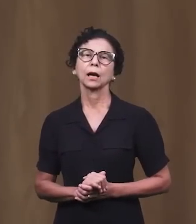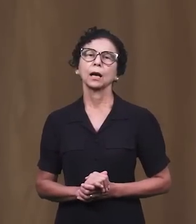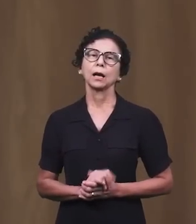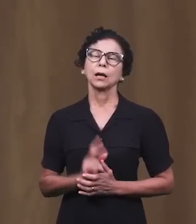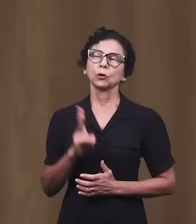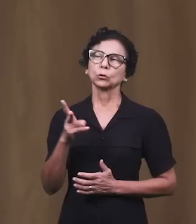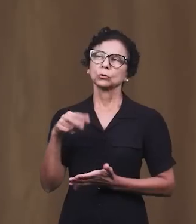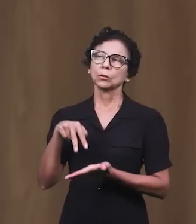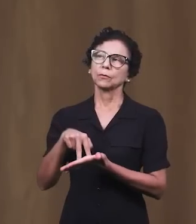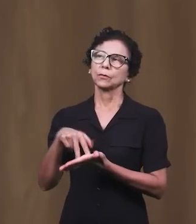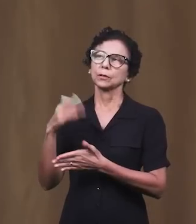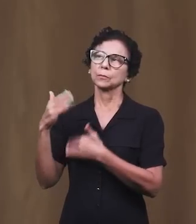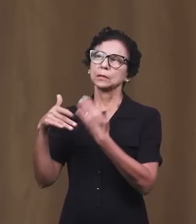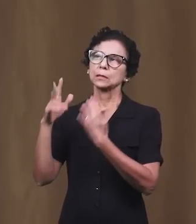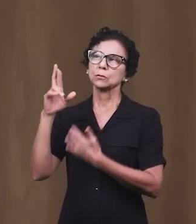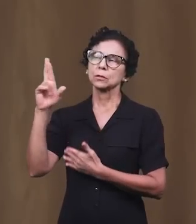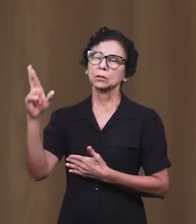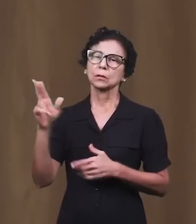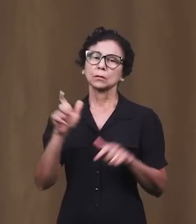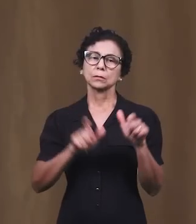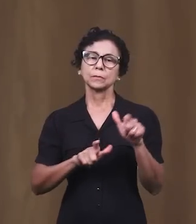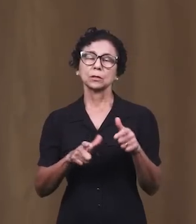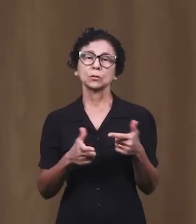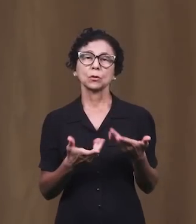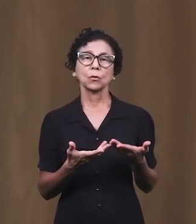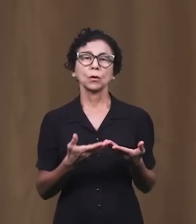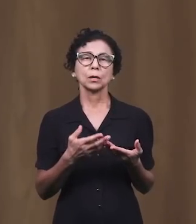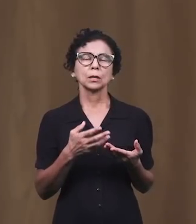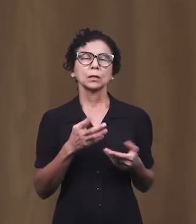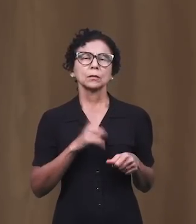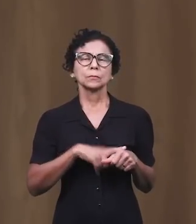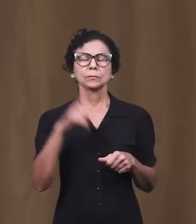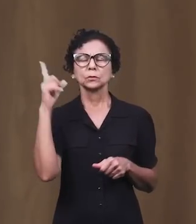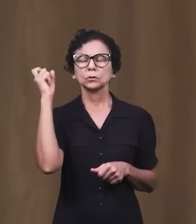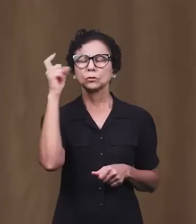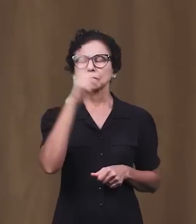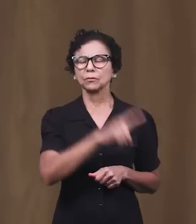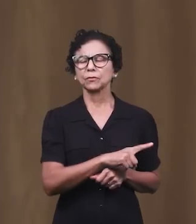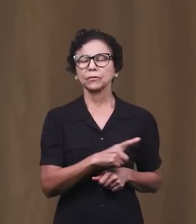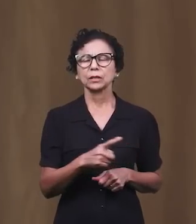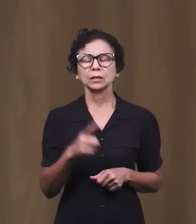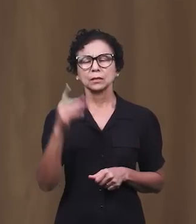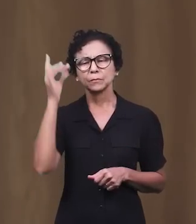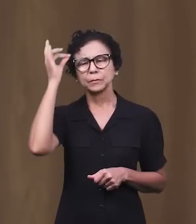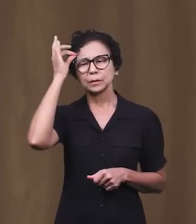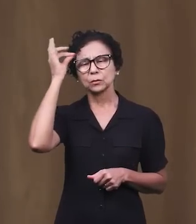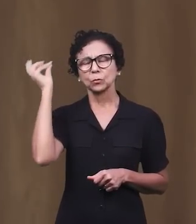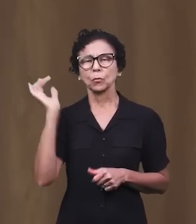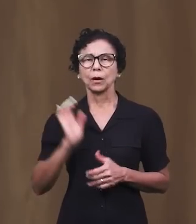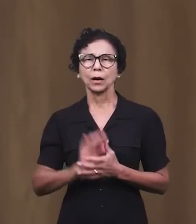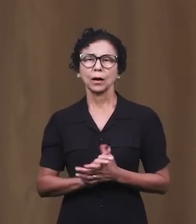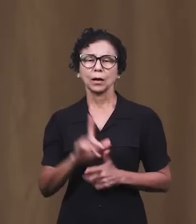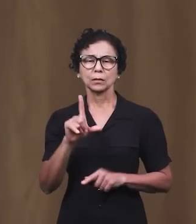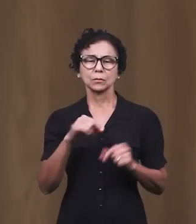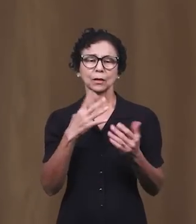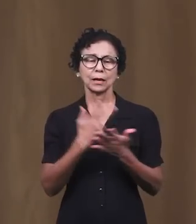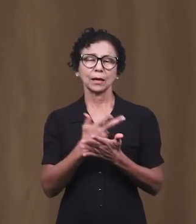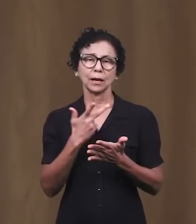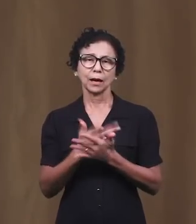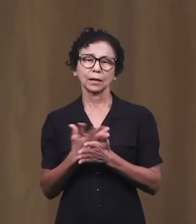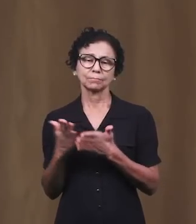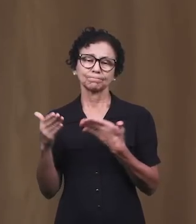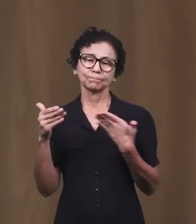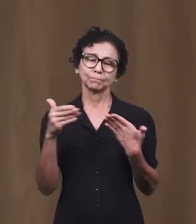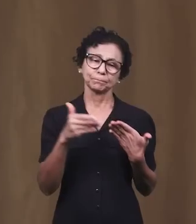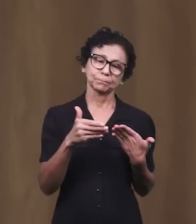valores. Há pessoas que nos momentos de crise abrem mão dos seus valores, fazem até escolhas erradas. Isso nós não